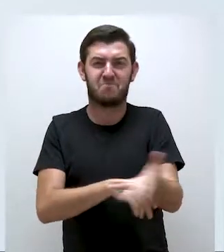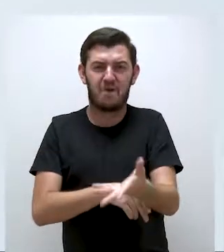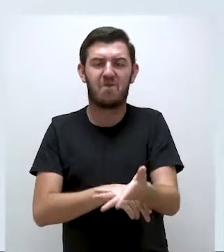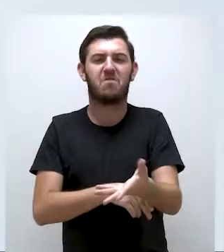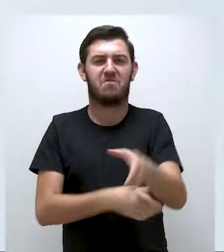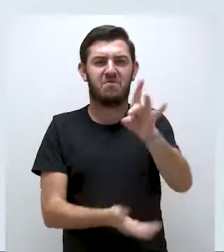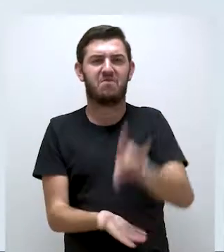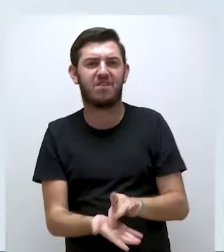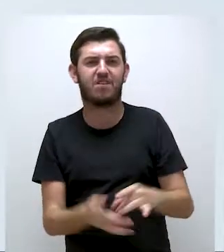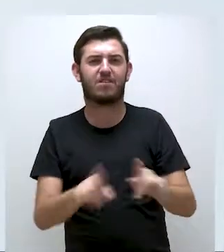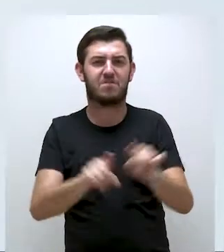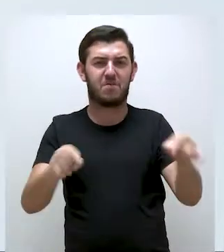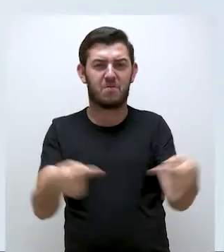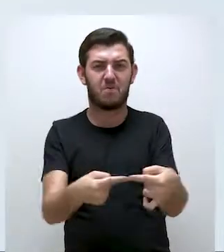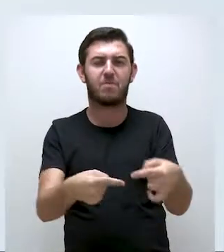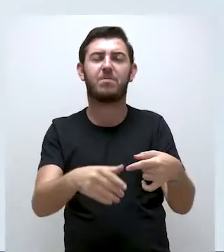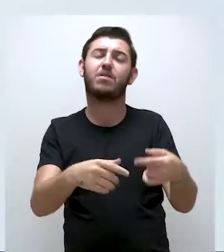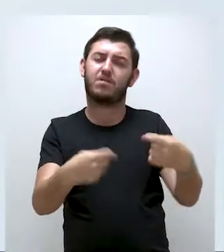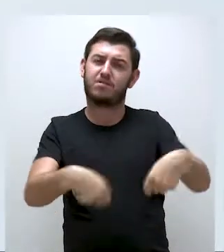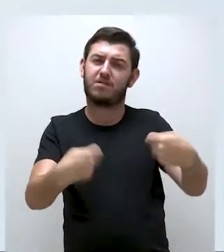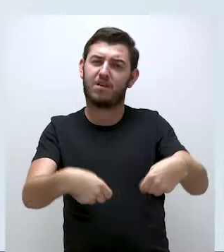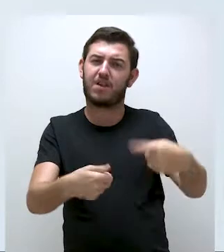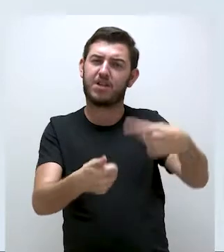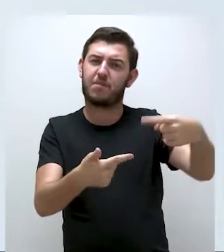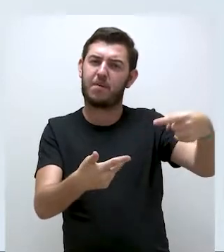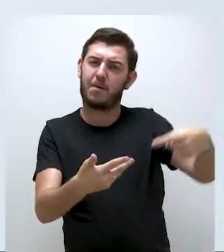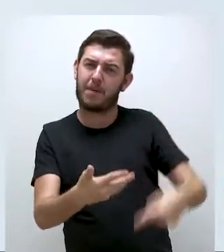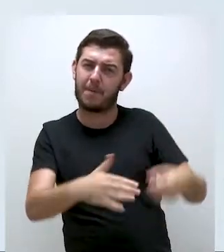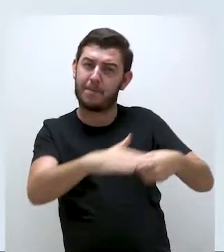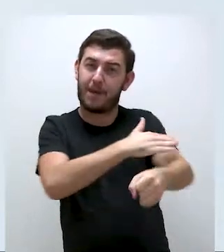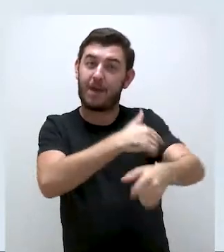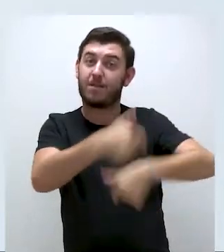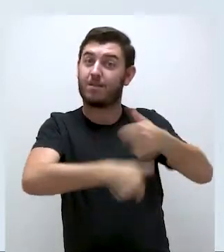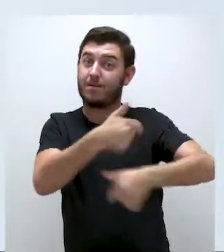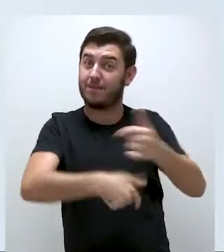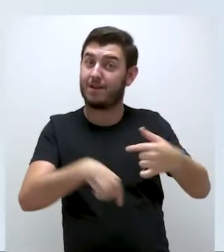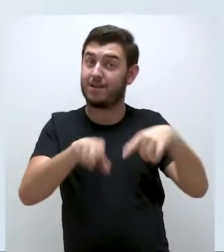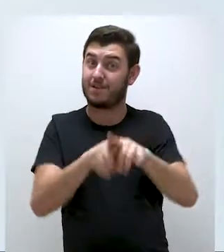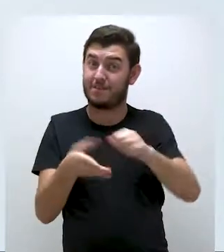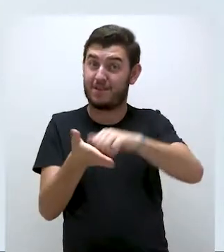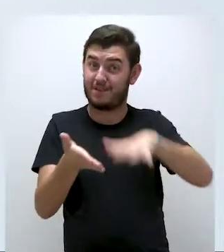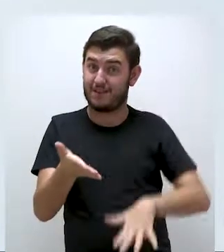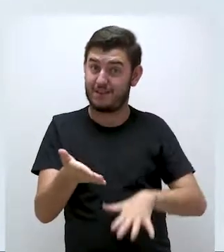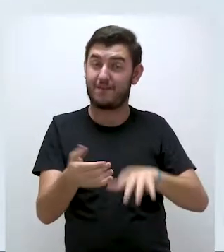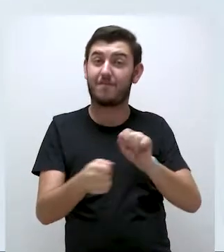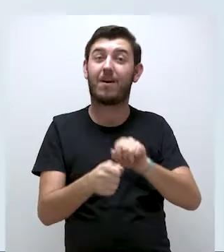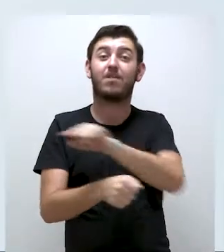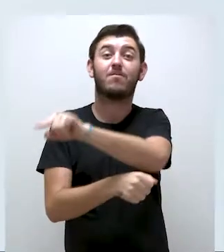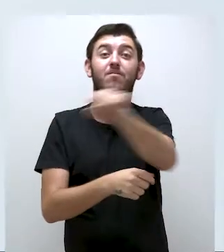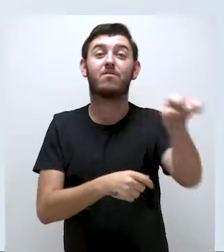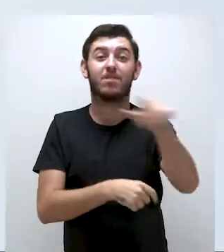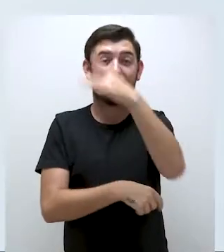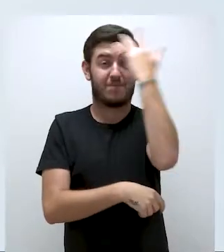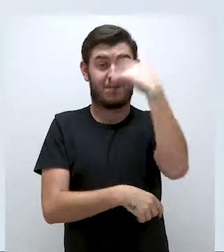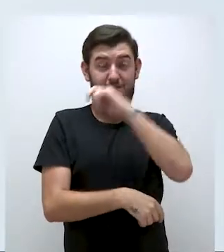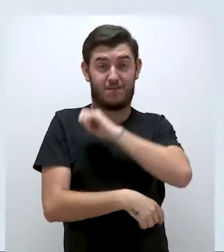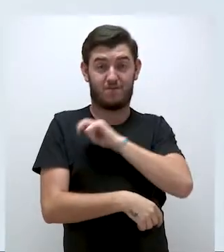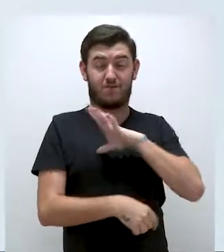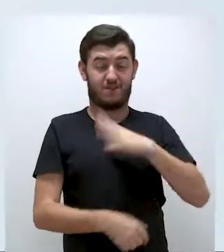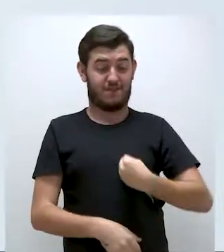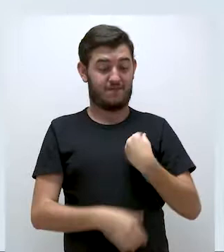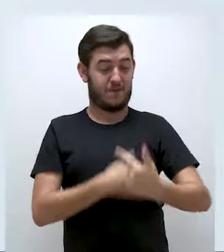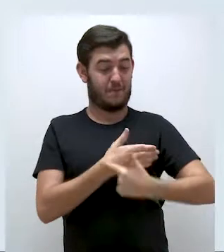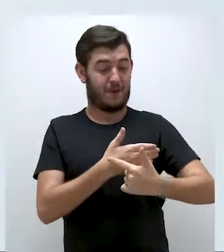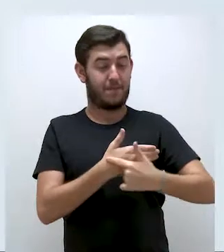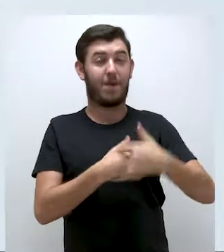atualizadas, alinhadas com as necessidades do mercado de trabalho. As atividades visam colocar você, estudante, no papel